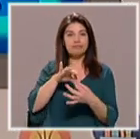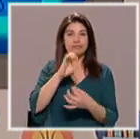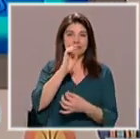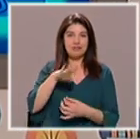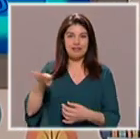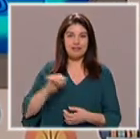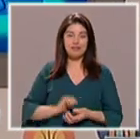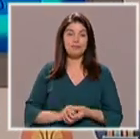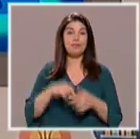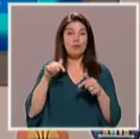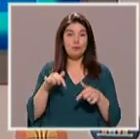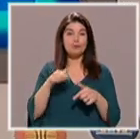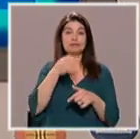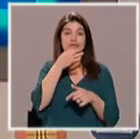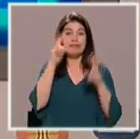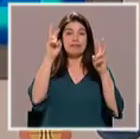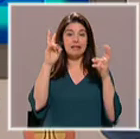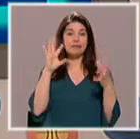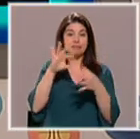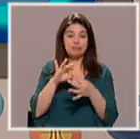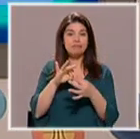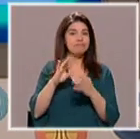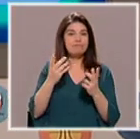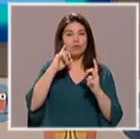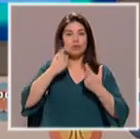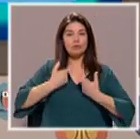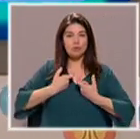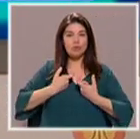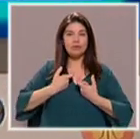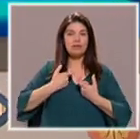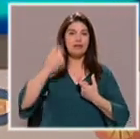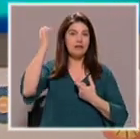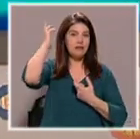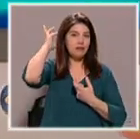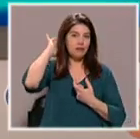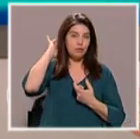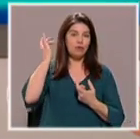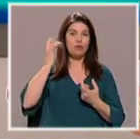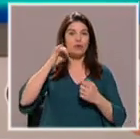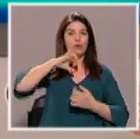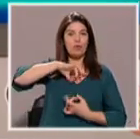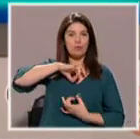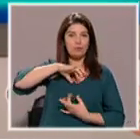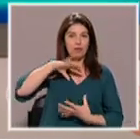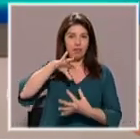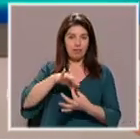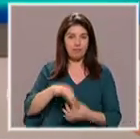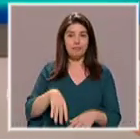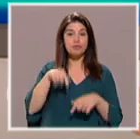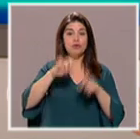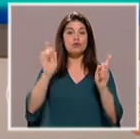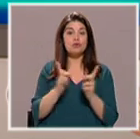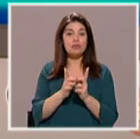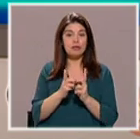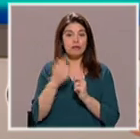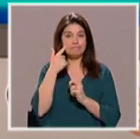vamos falar sobre o controle neuro-hormonal e, no sumário, temos destinados para vós